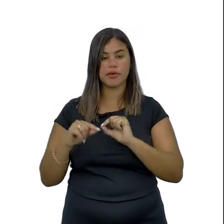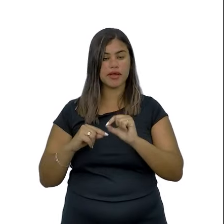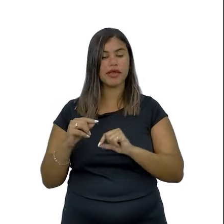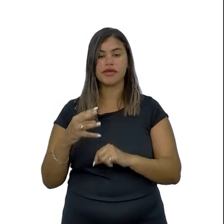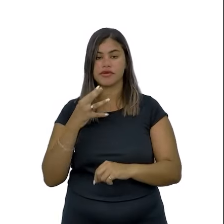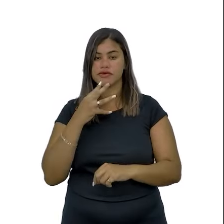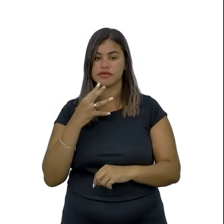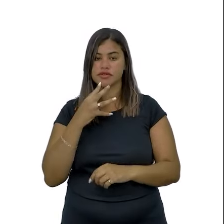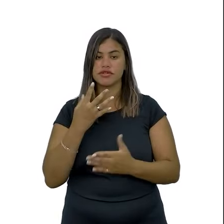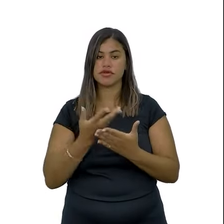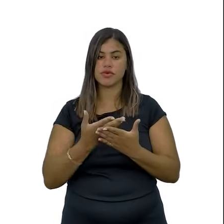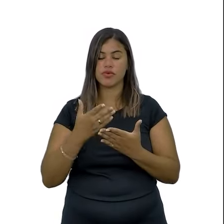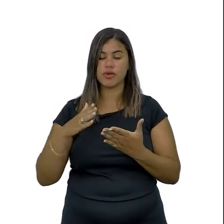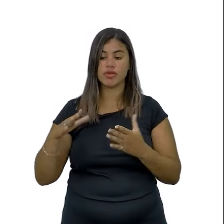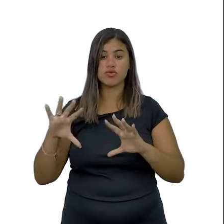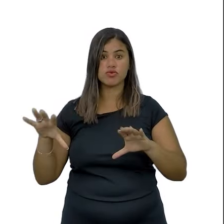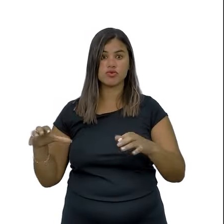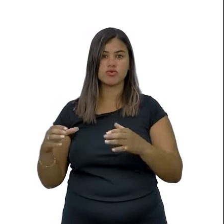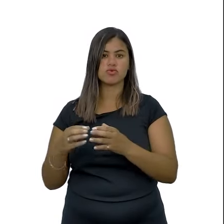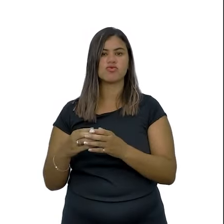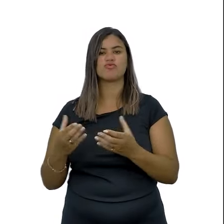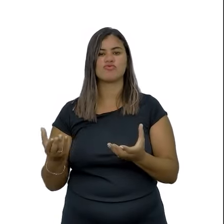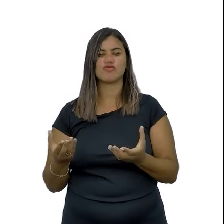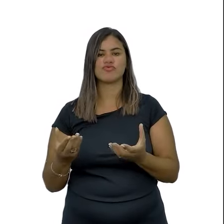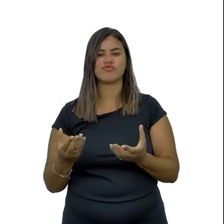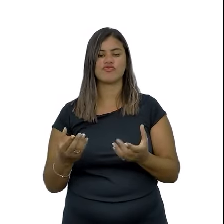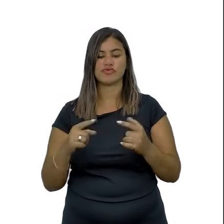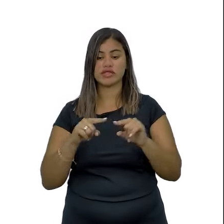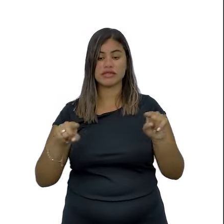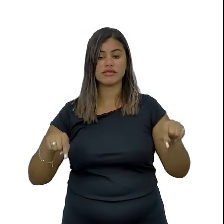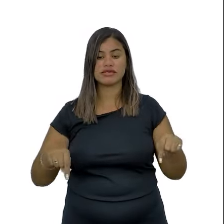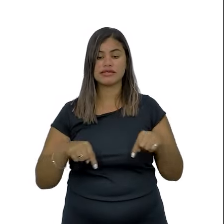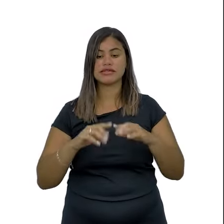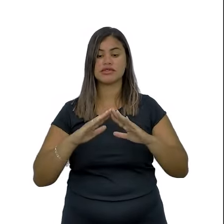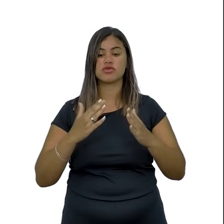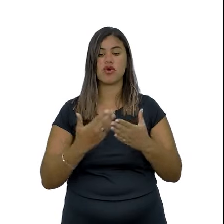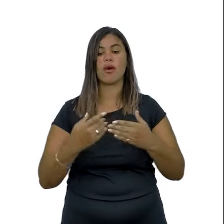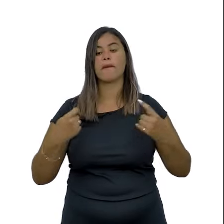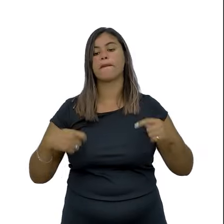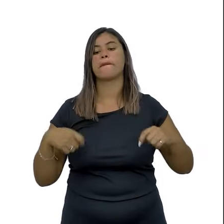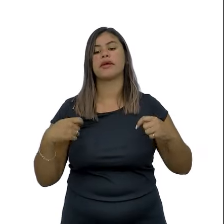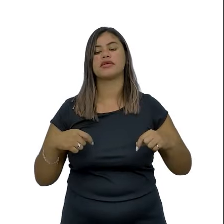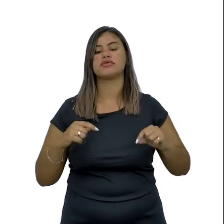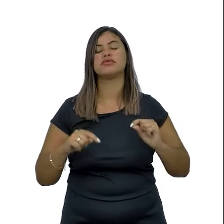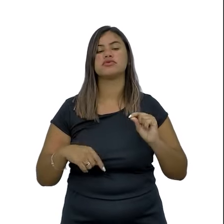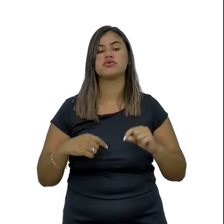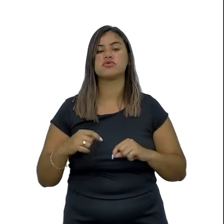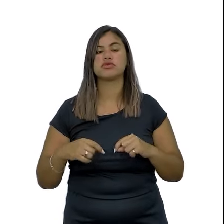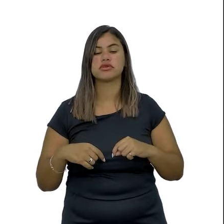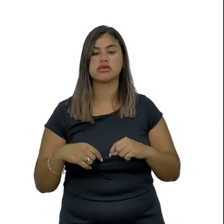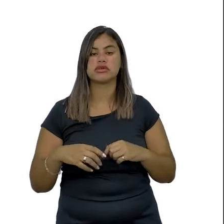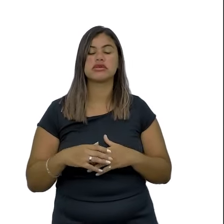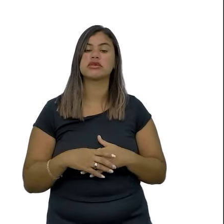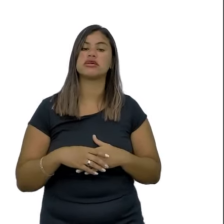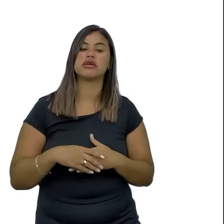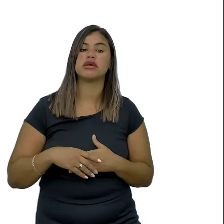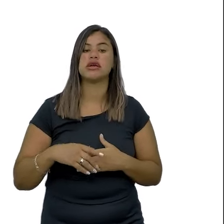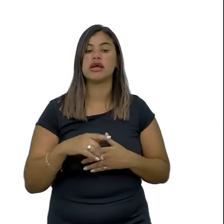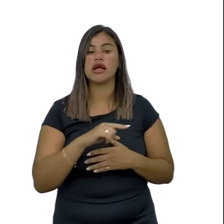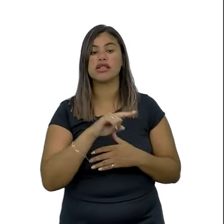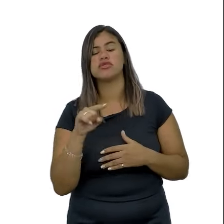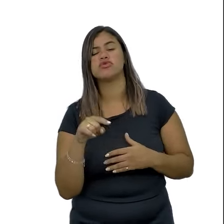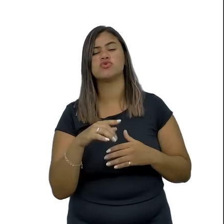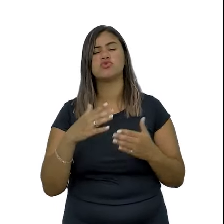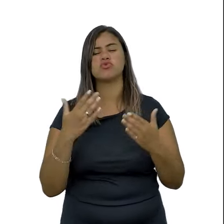estudante coletivamente. O que a minha classe precisa? O que ela tem mais dúvida? O que